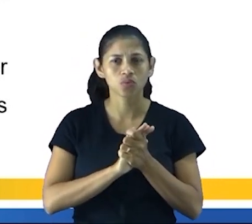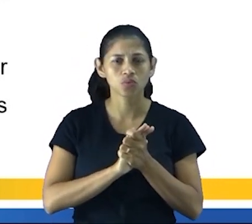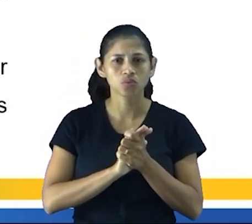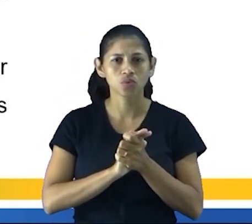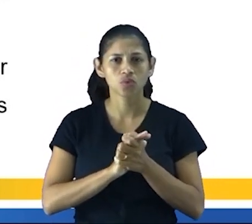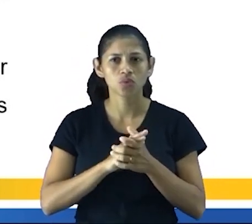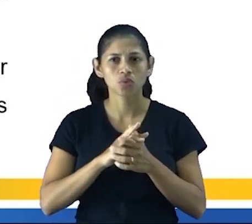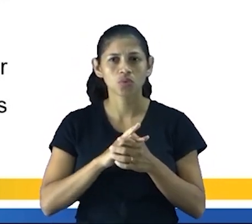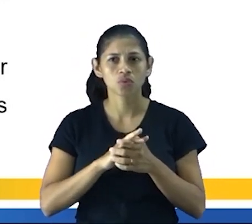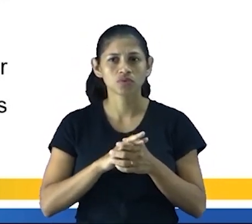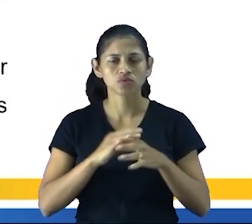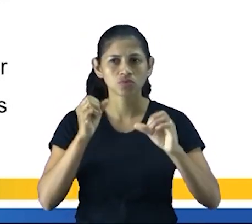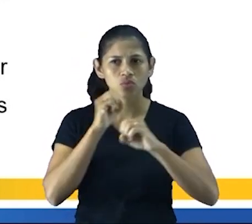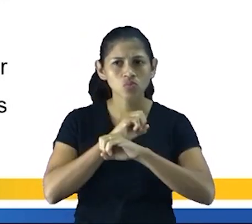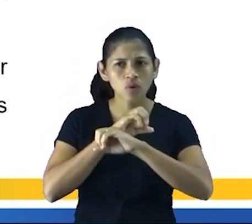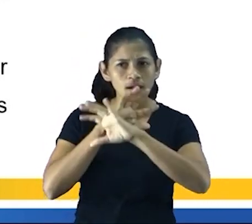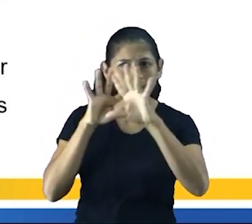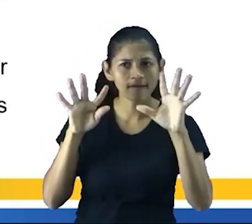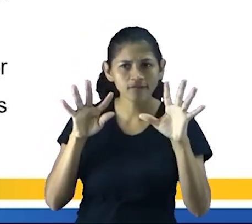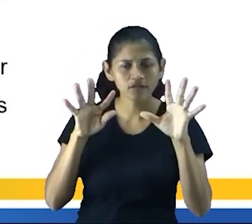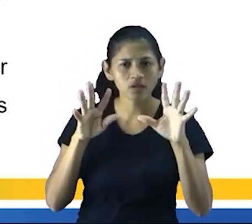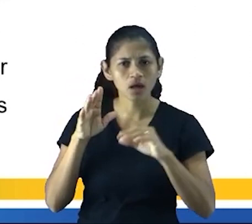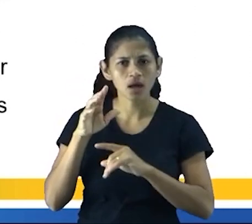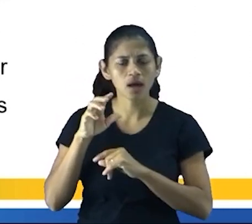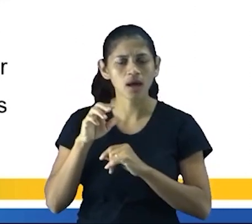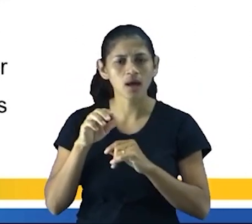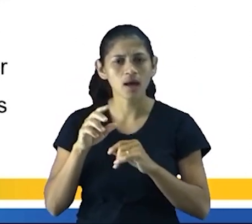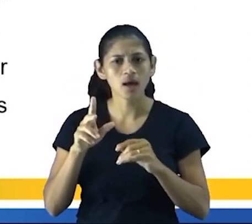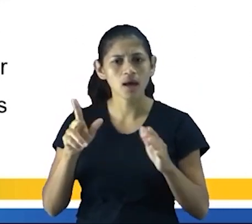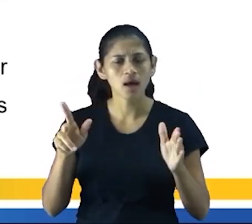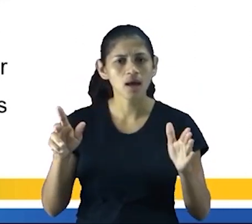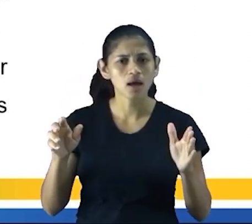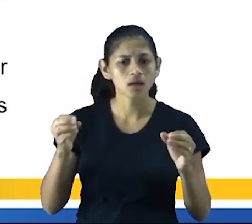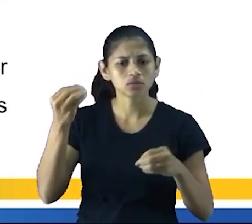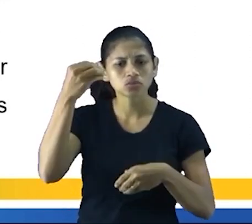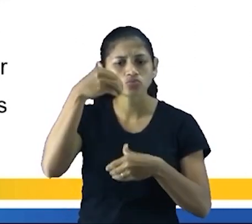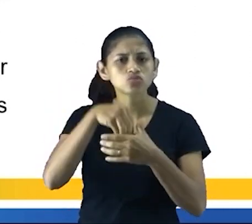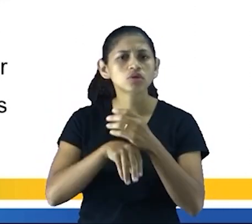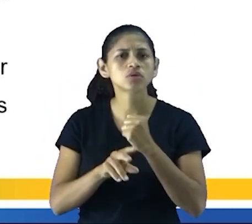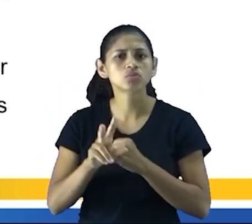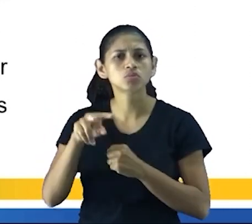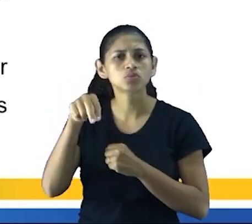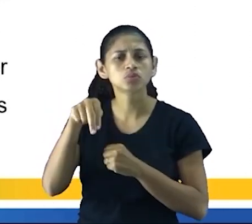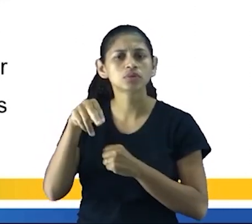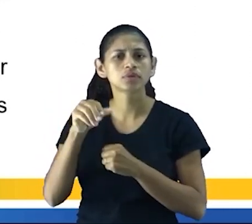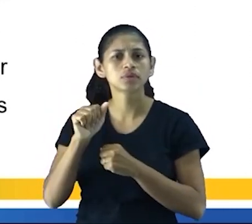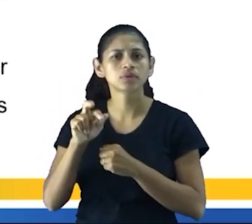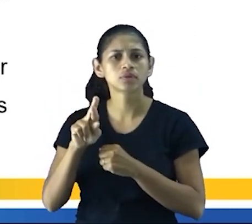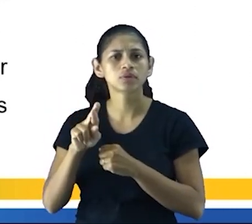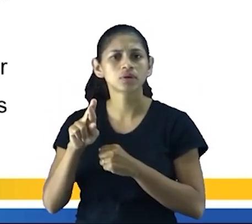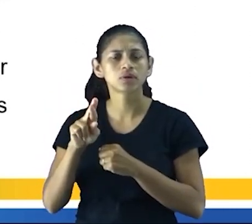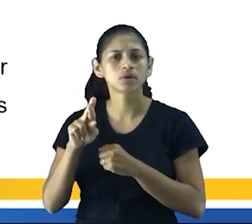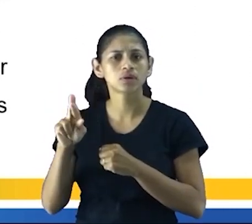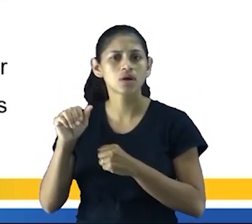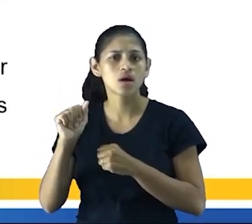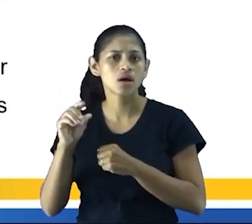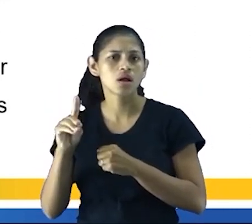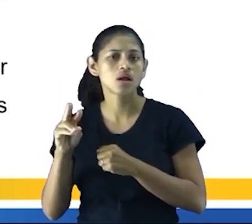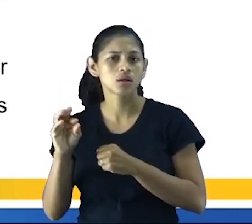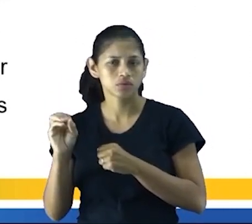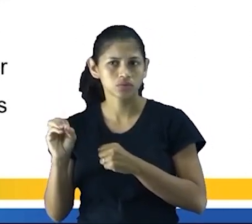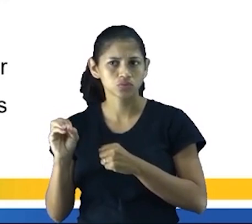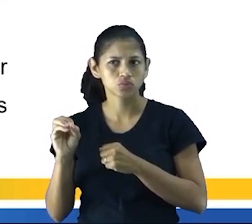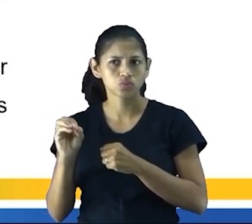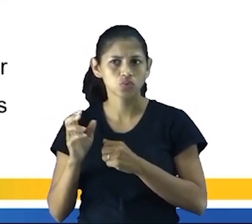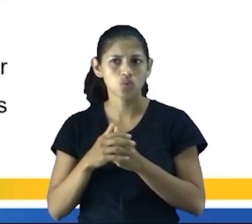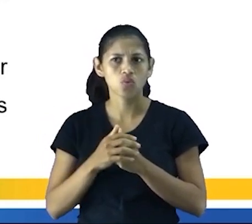chama foco narrativo. Qual é o foco narrativo da história? É o narrador personagem, observador, onisciente,